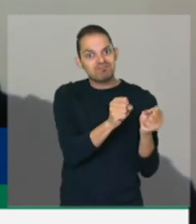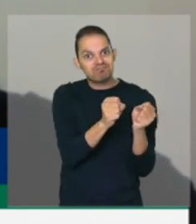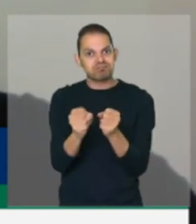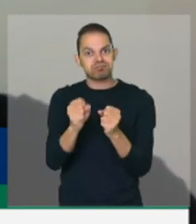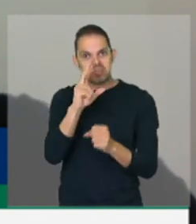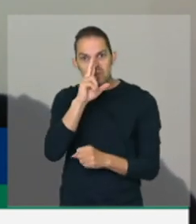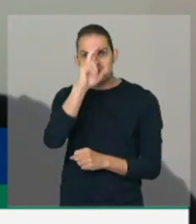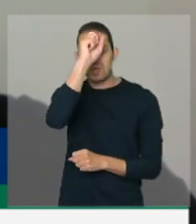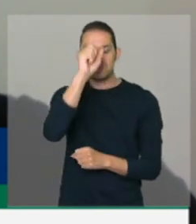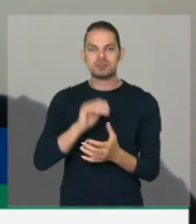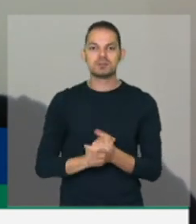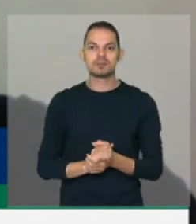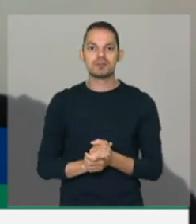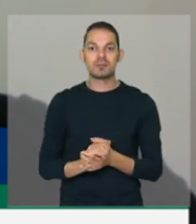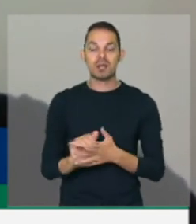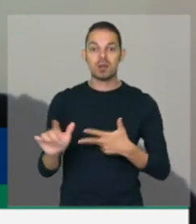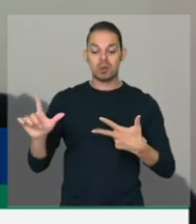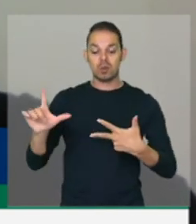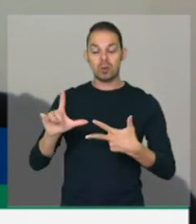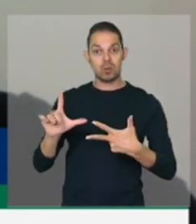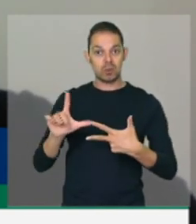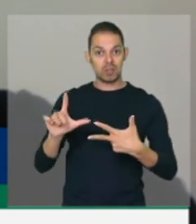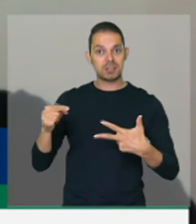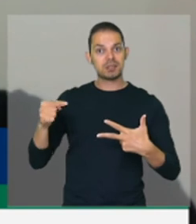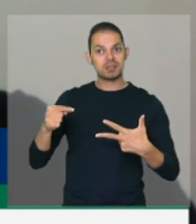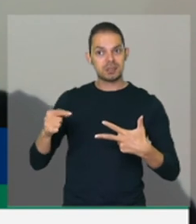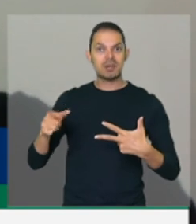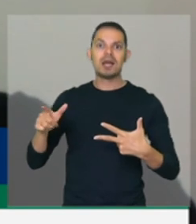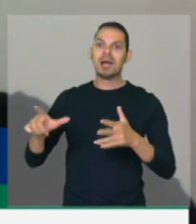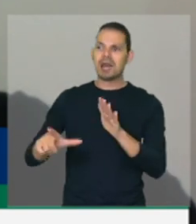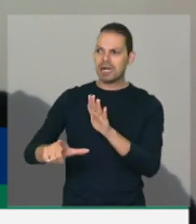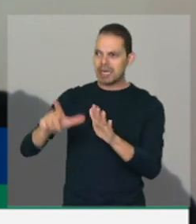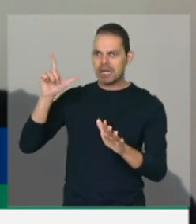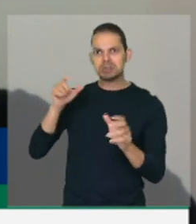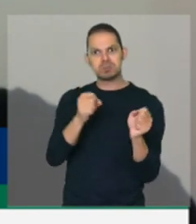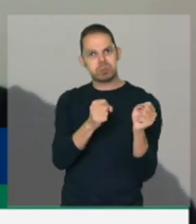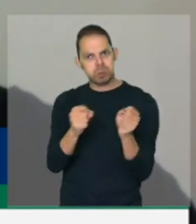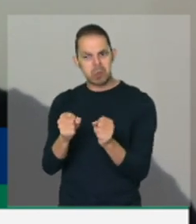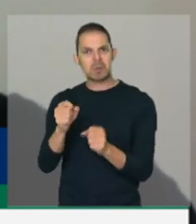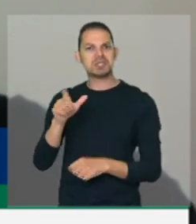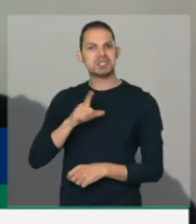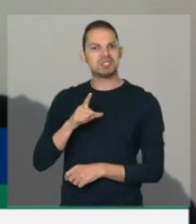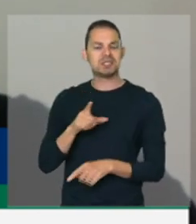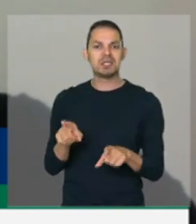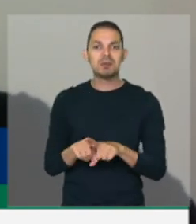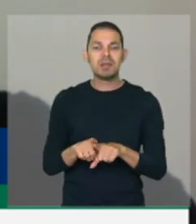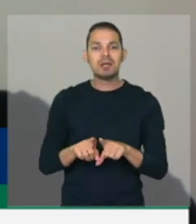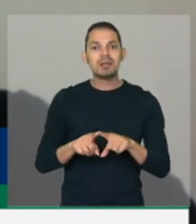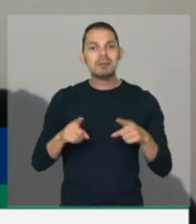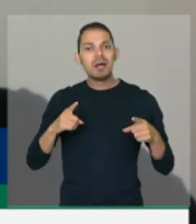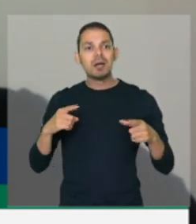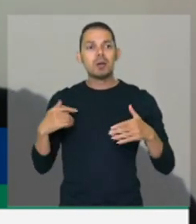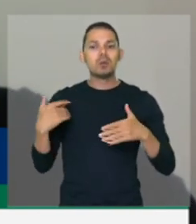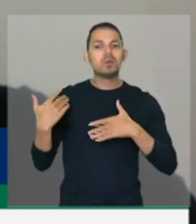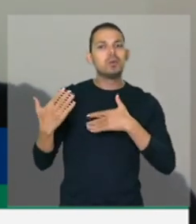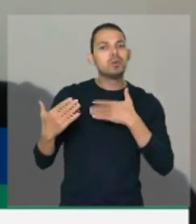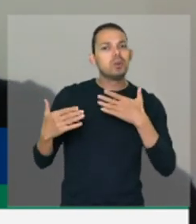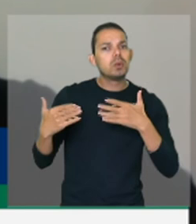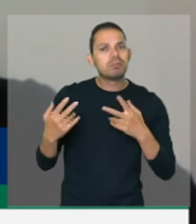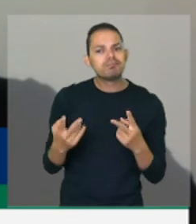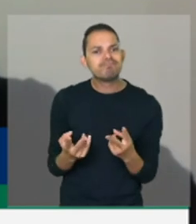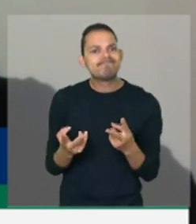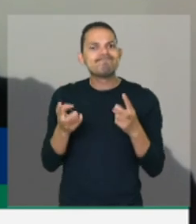O legislativo, outrora, tinha tamanha força. E, por algum momento, ele percebeu que